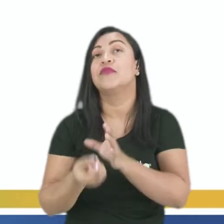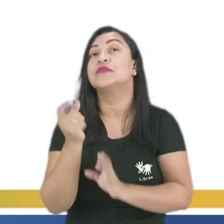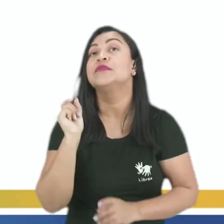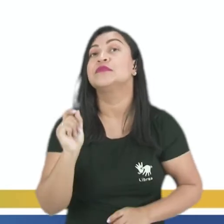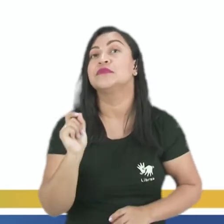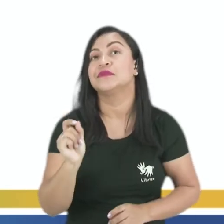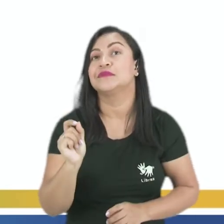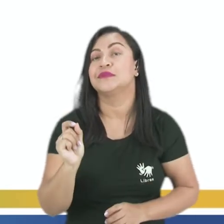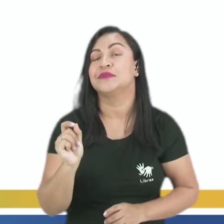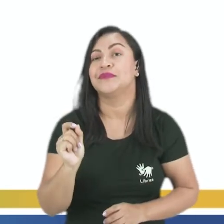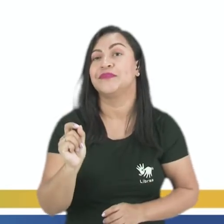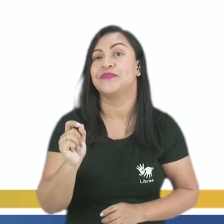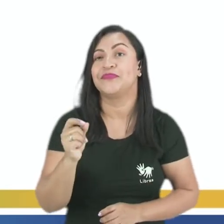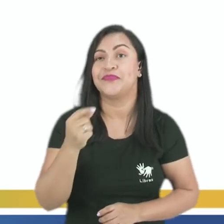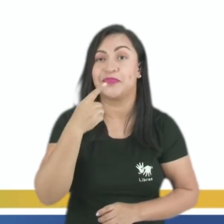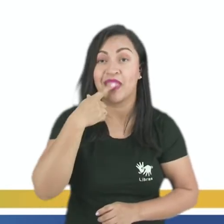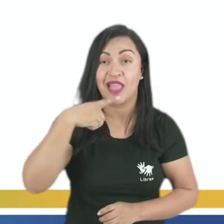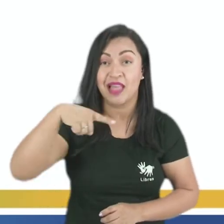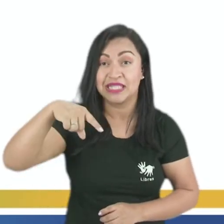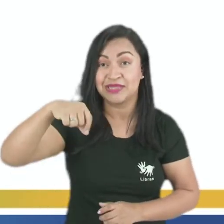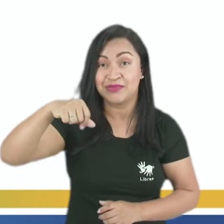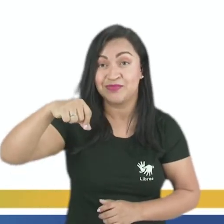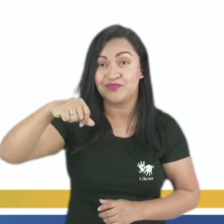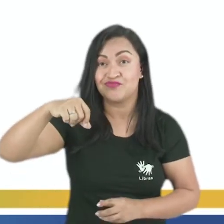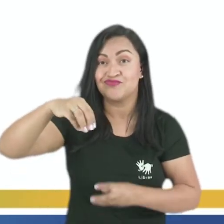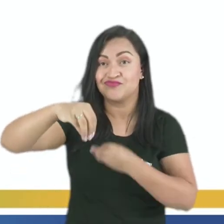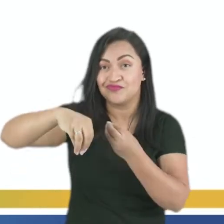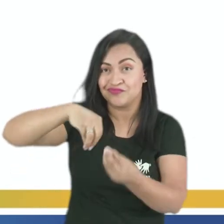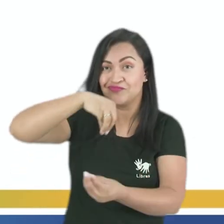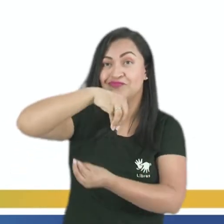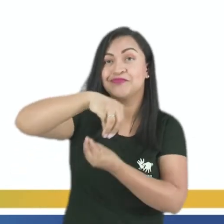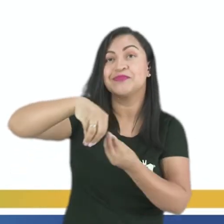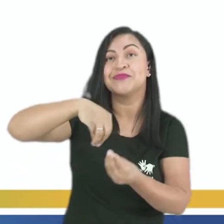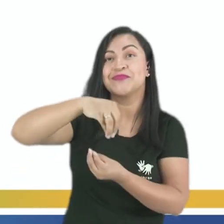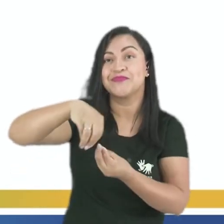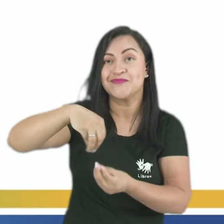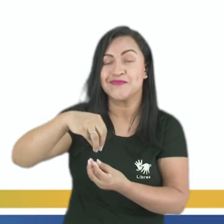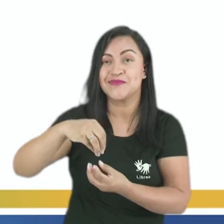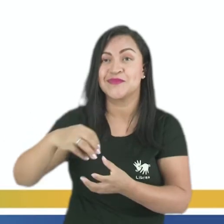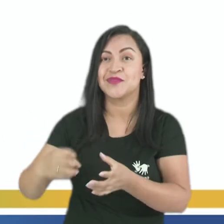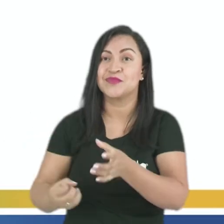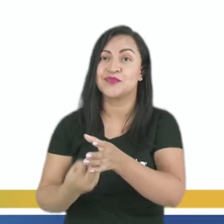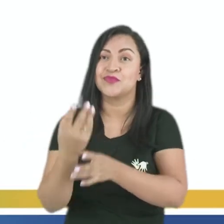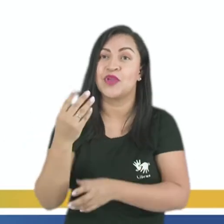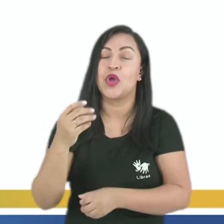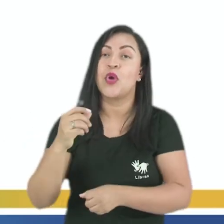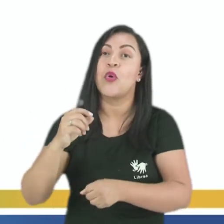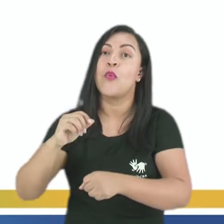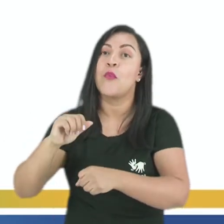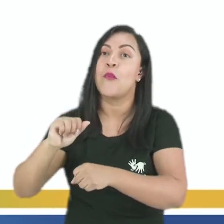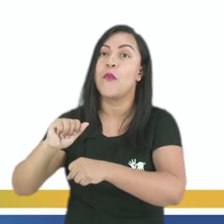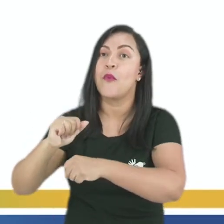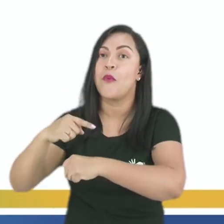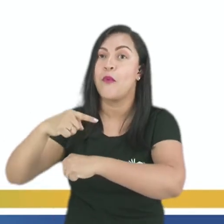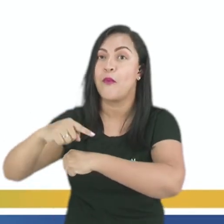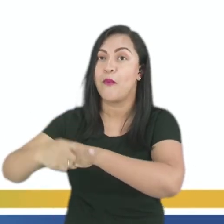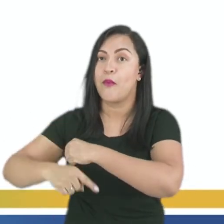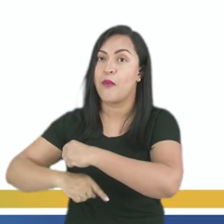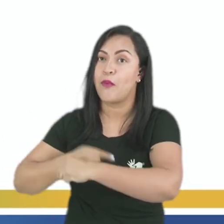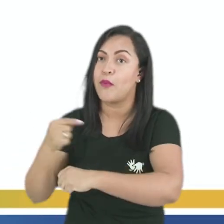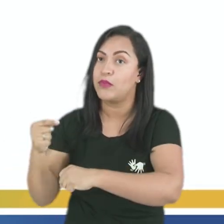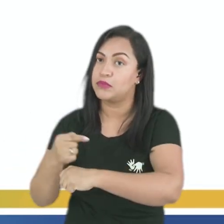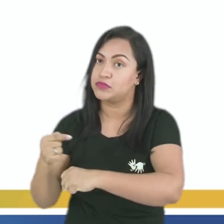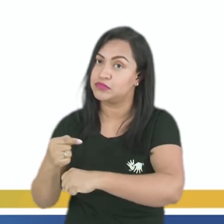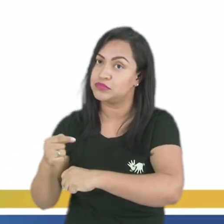uma salificação, onde a gente vai ter uma reação entre o ânion do